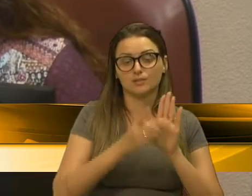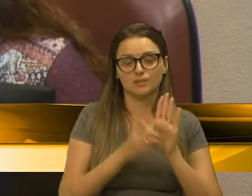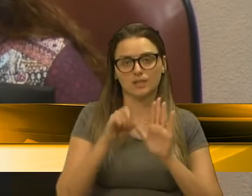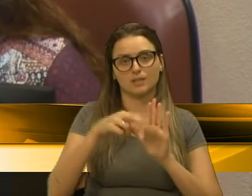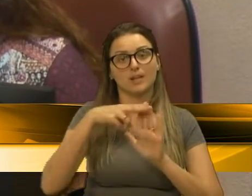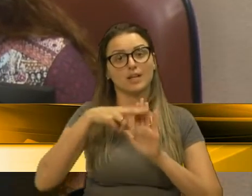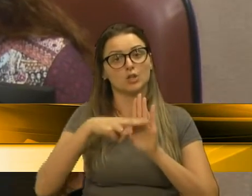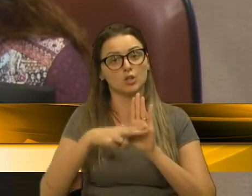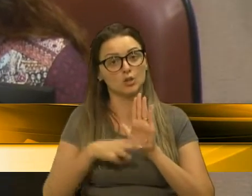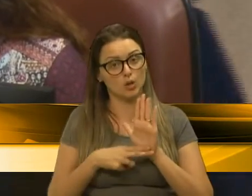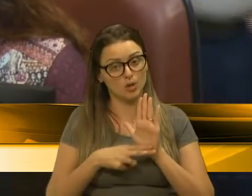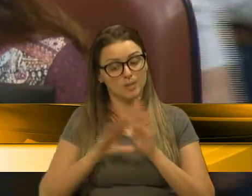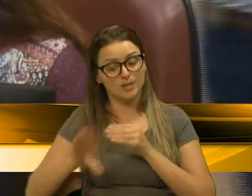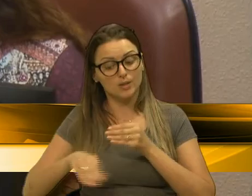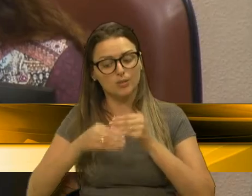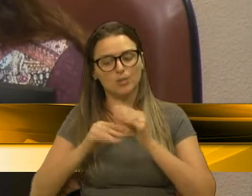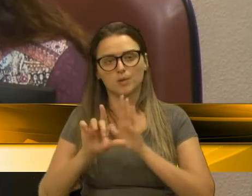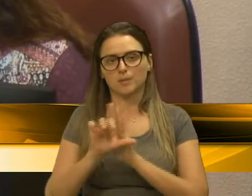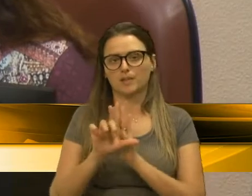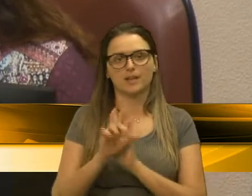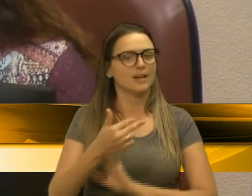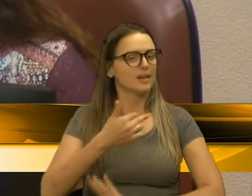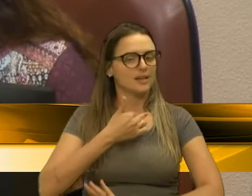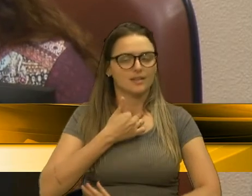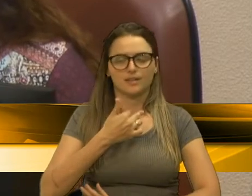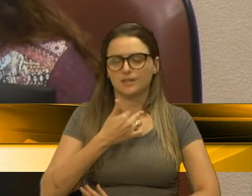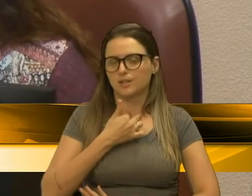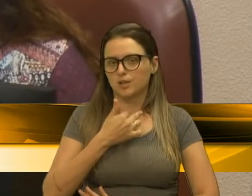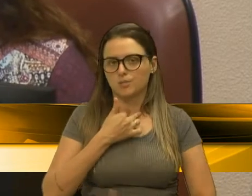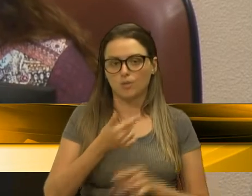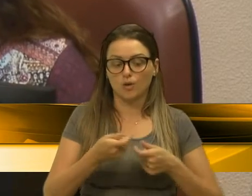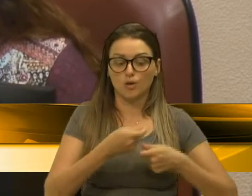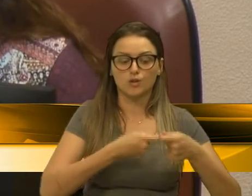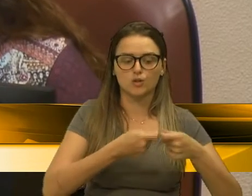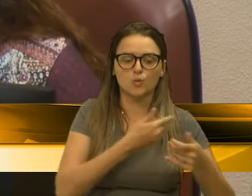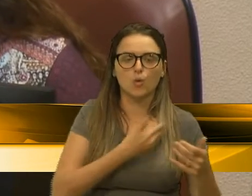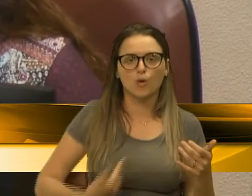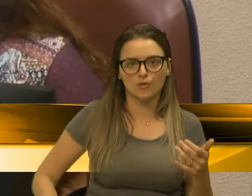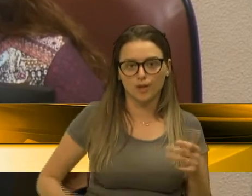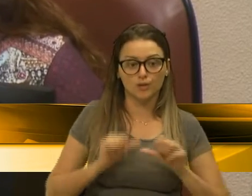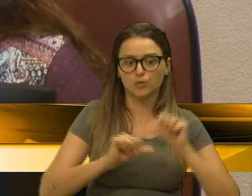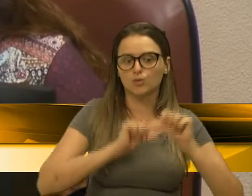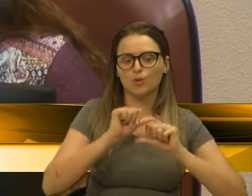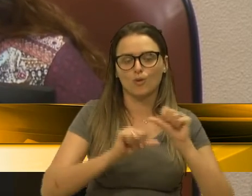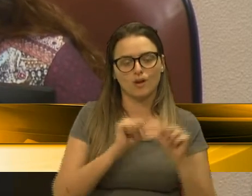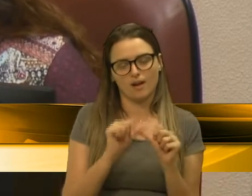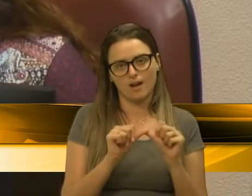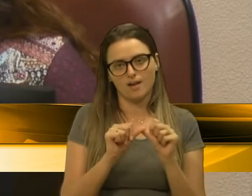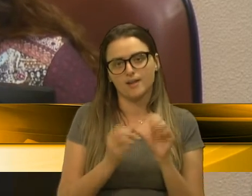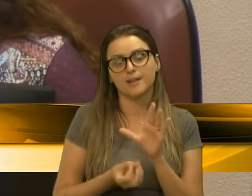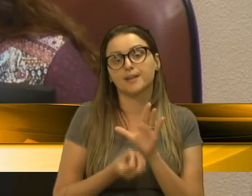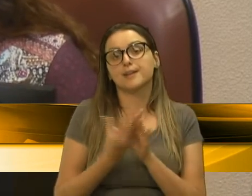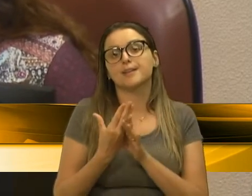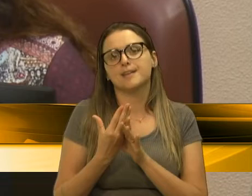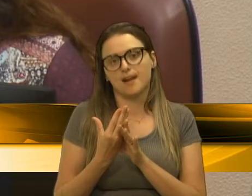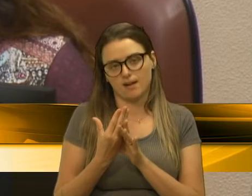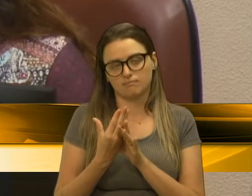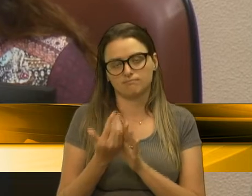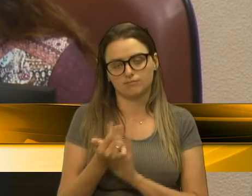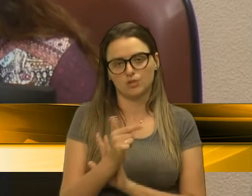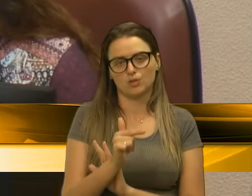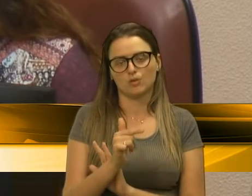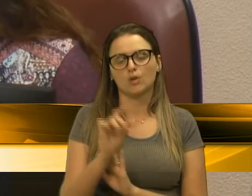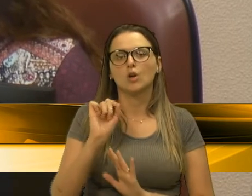norma complementar à lei, não podendo, portanto, a administração alterá-la a pretexto de estar regulamentando, o